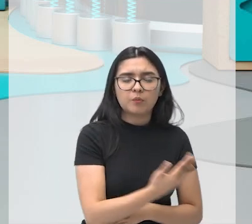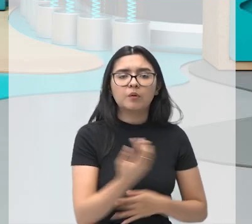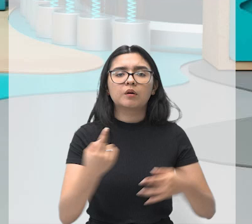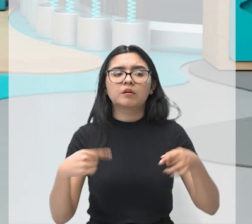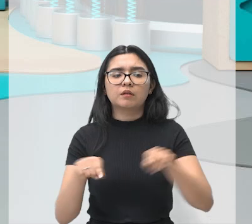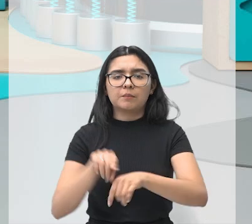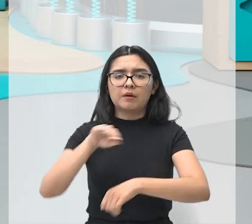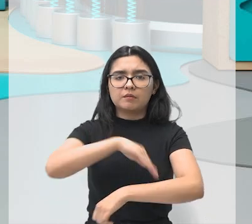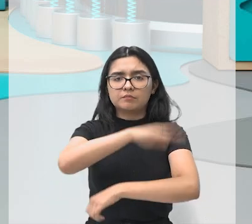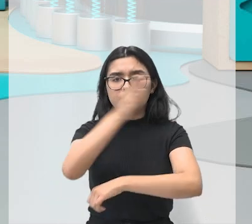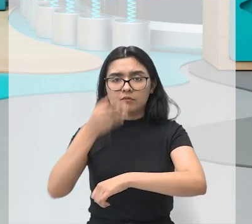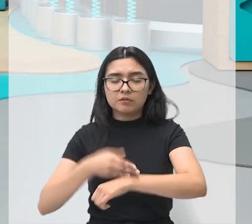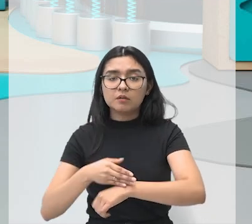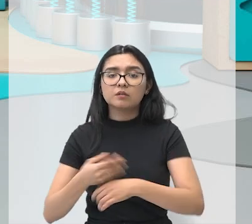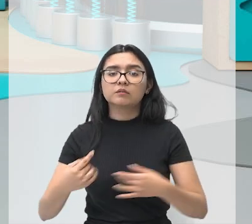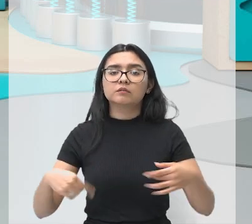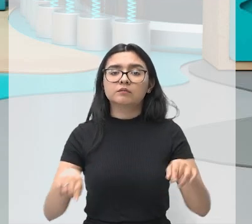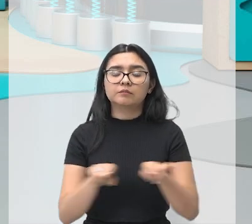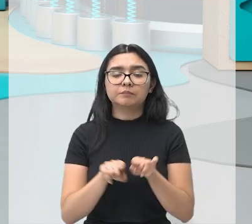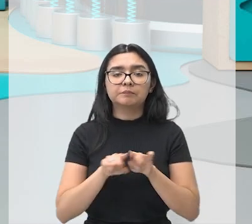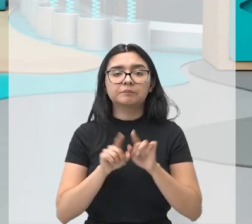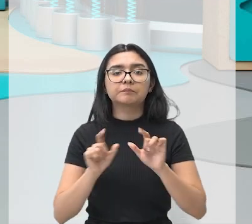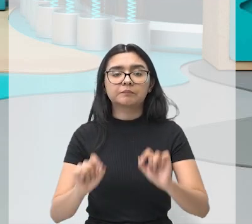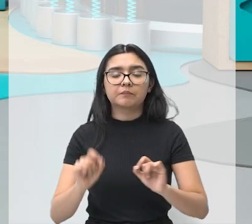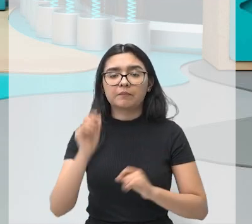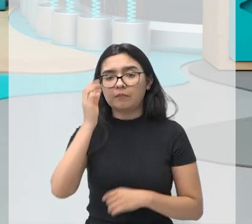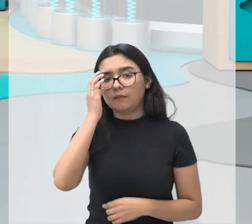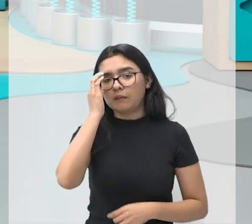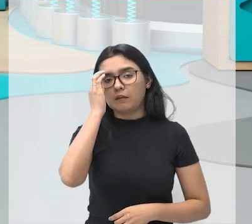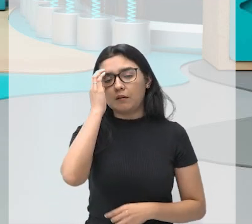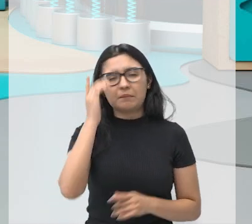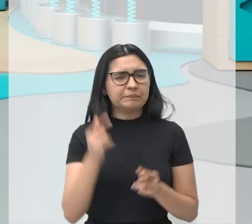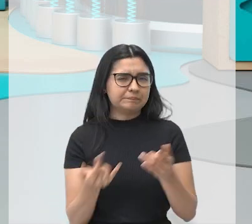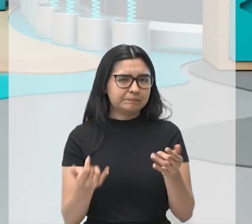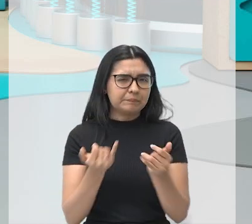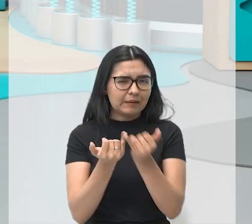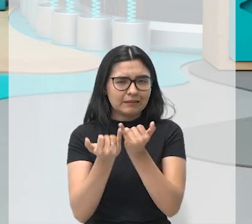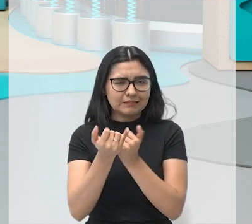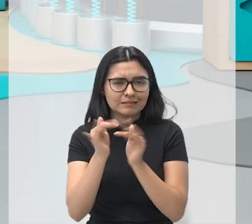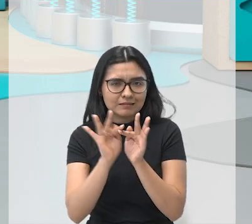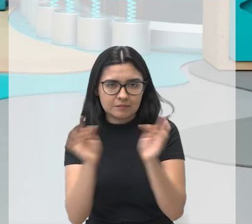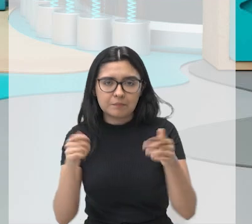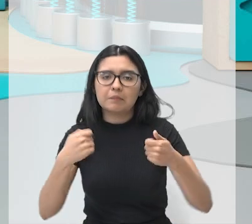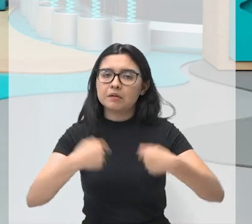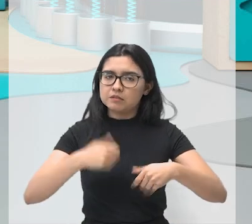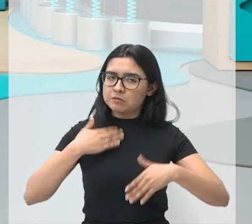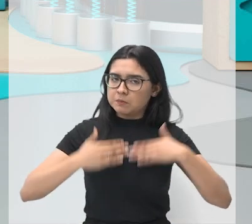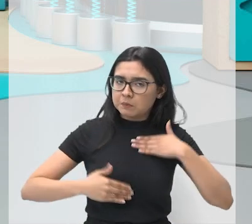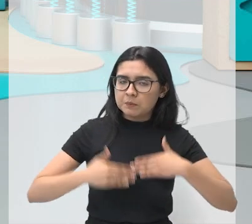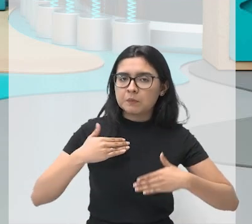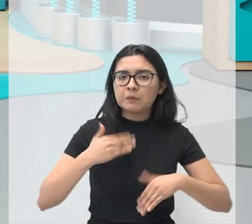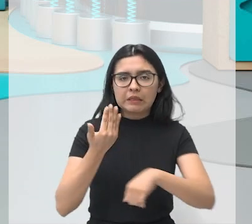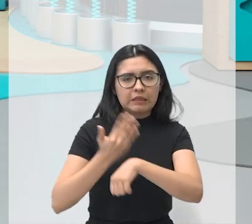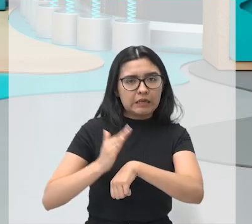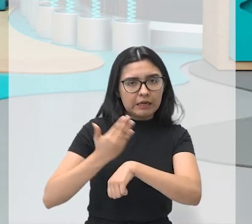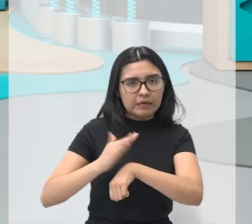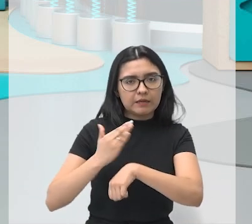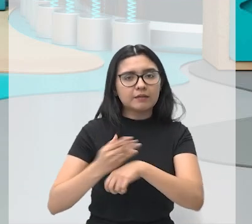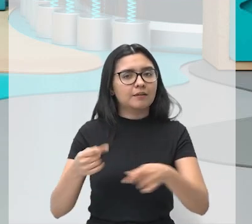ali dentro de uma pista. Também, embora pareça simples, requer muito condicionamento físico,